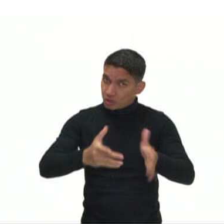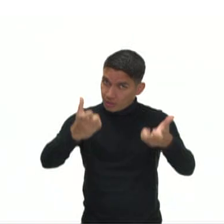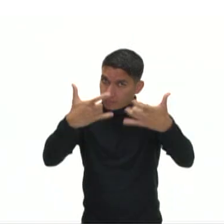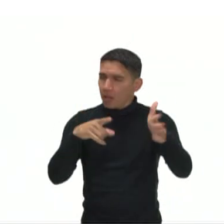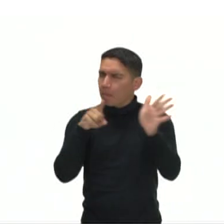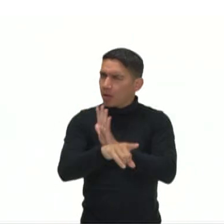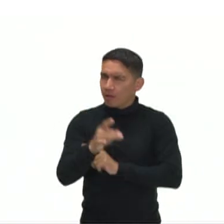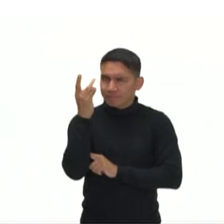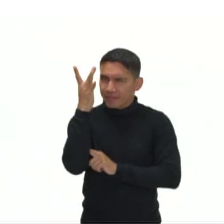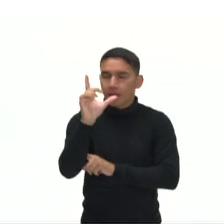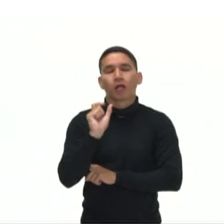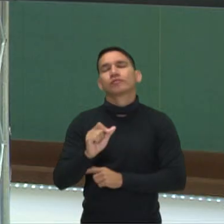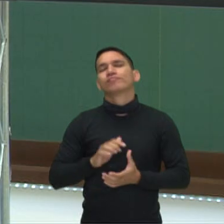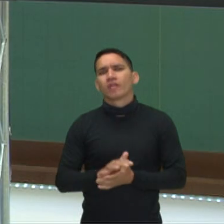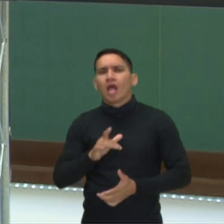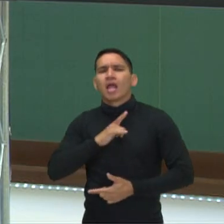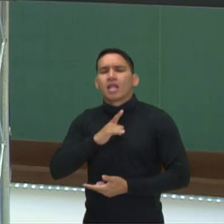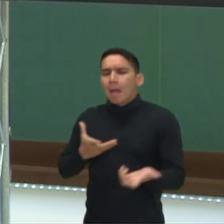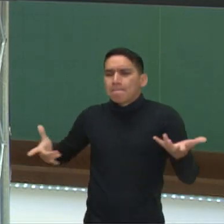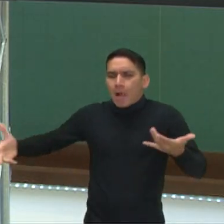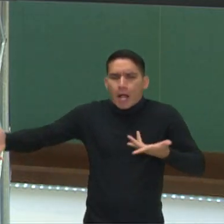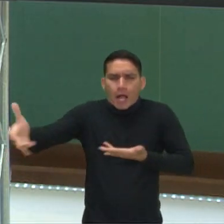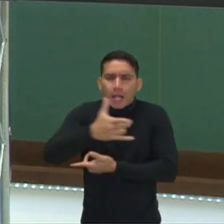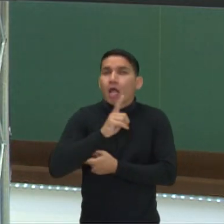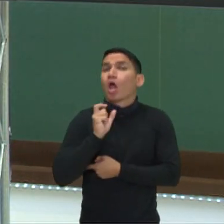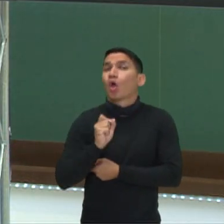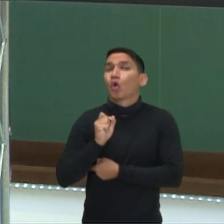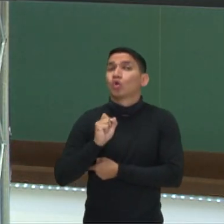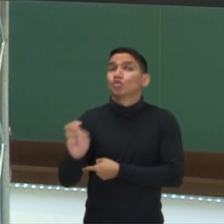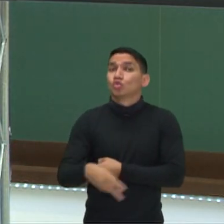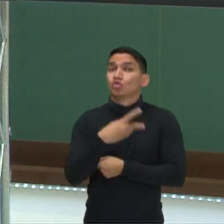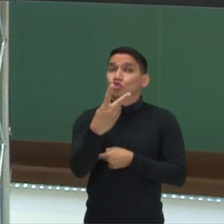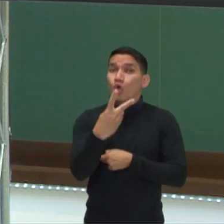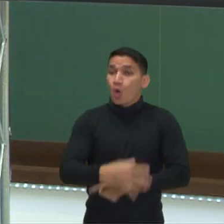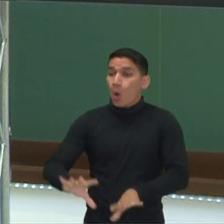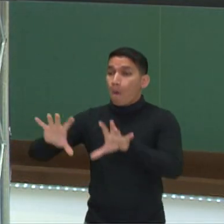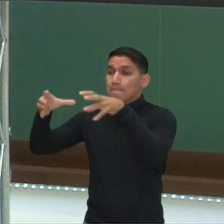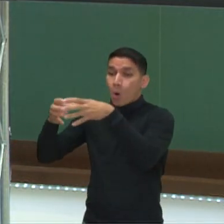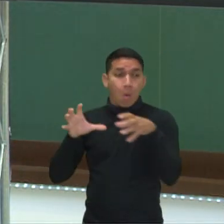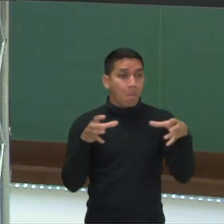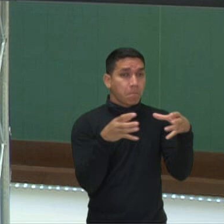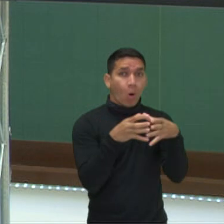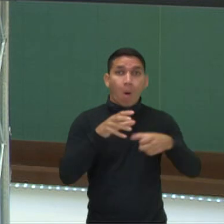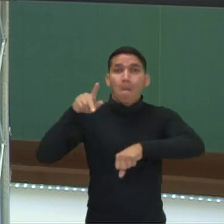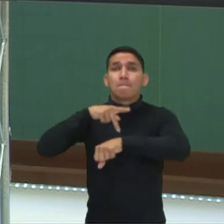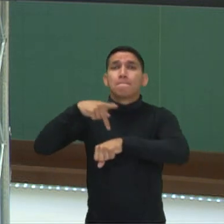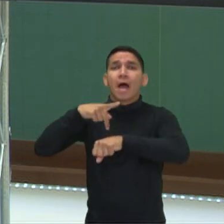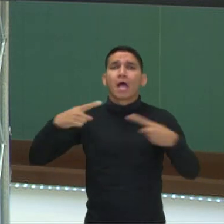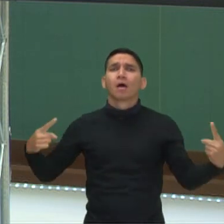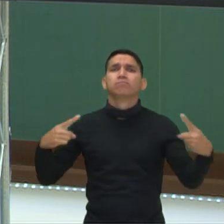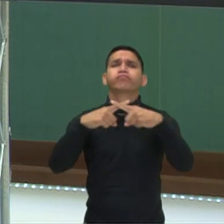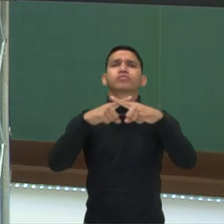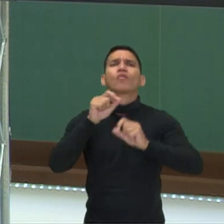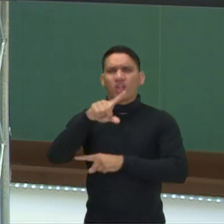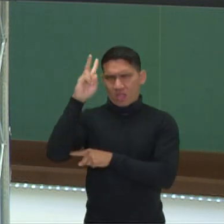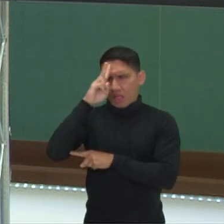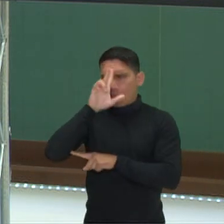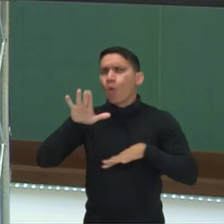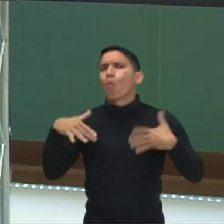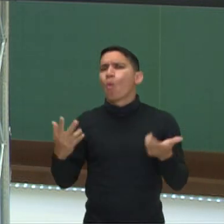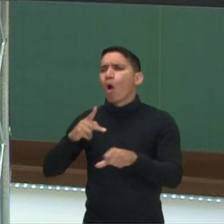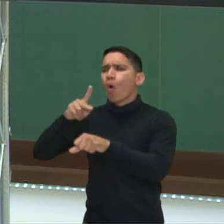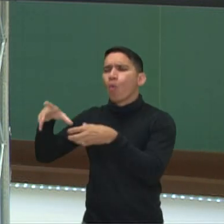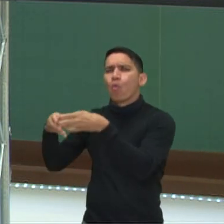uma pergunta fácil. Ela envolveu dois grupos de países rivais. Você lembra quais eram esses grupos de